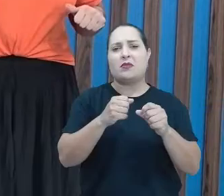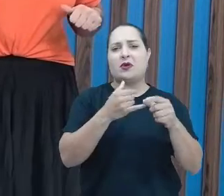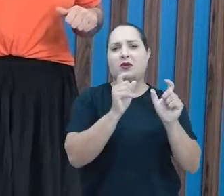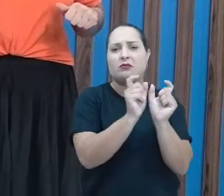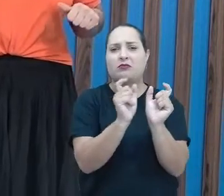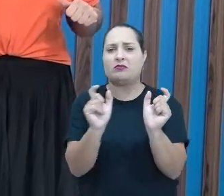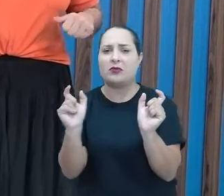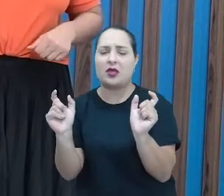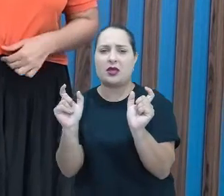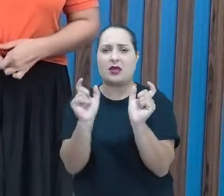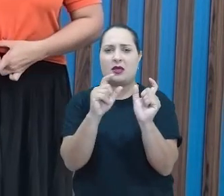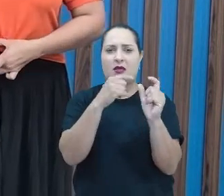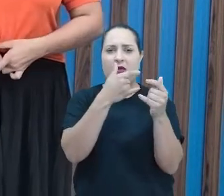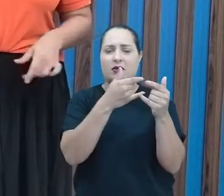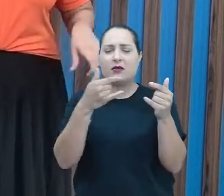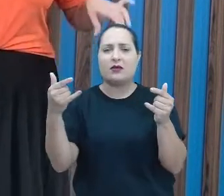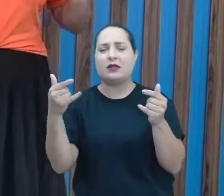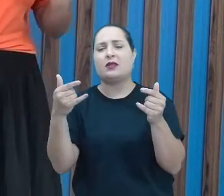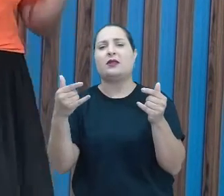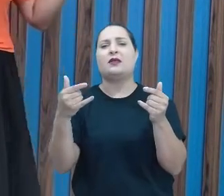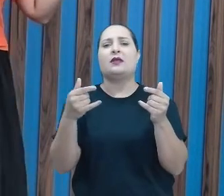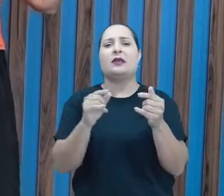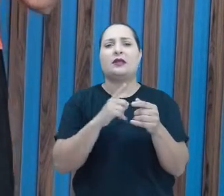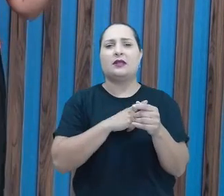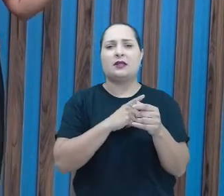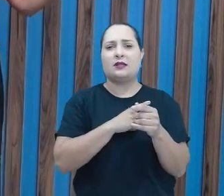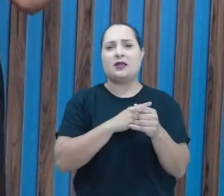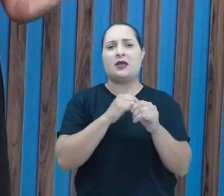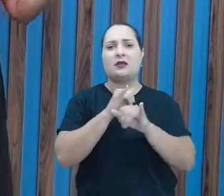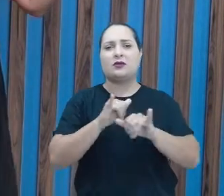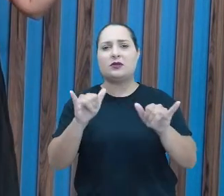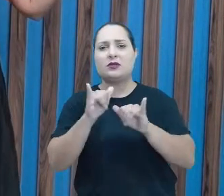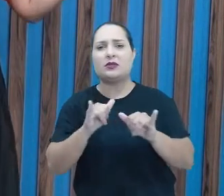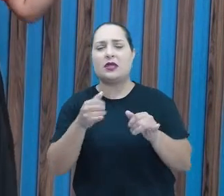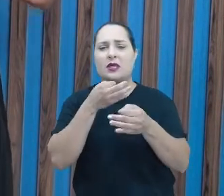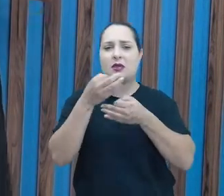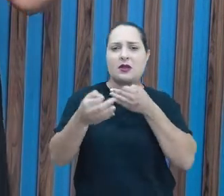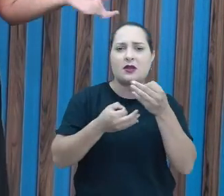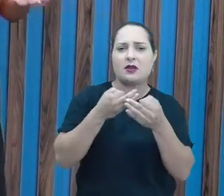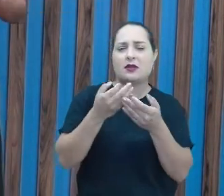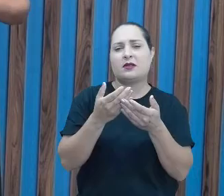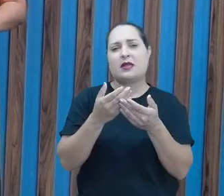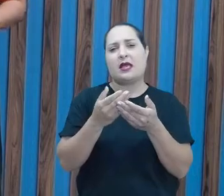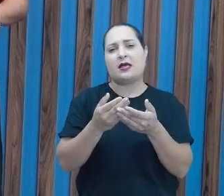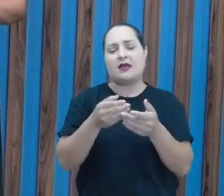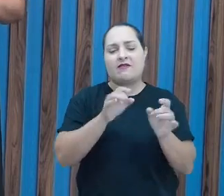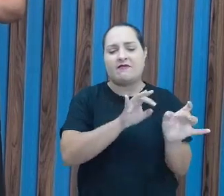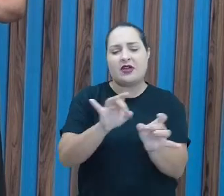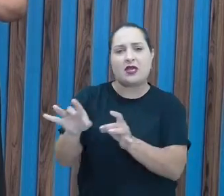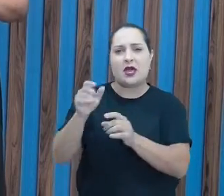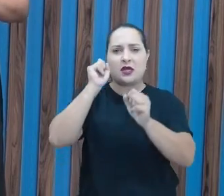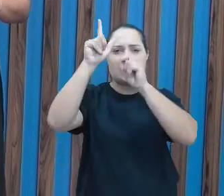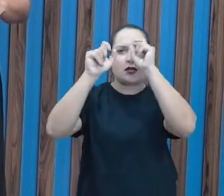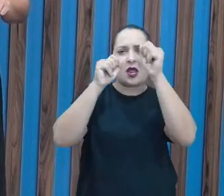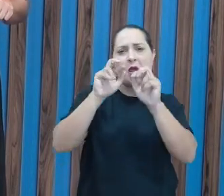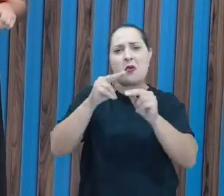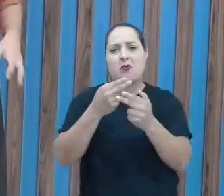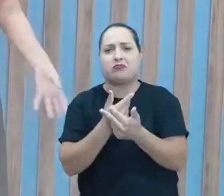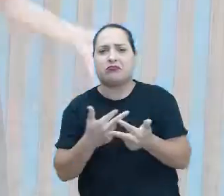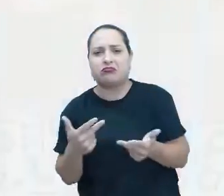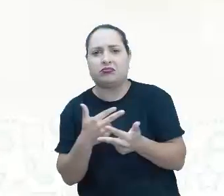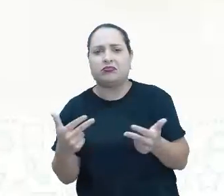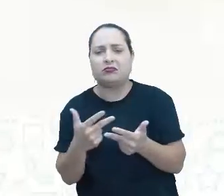anúncio publicitário, o que a gente vê é o convencimento, é a venda de uma ideia ou de algo.